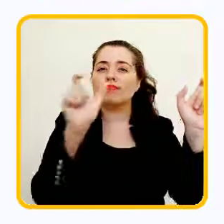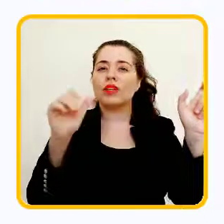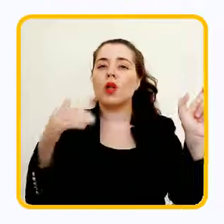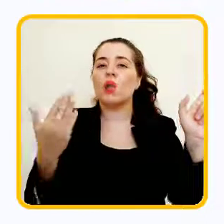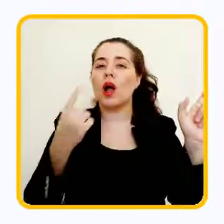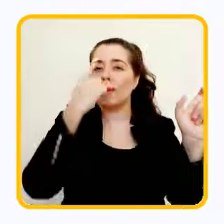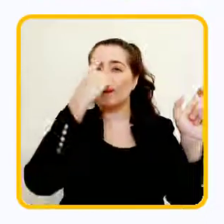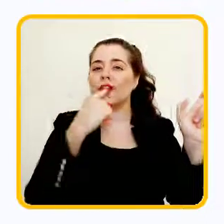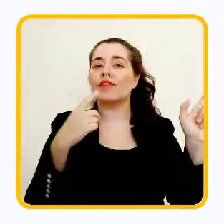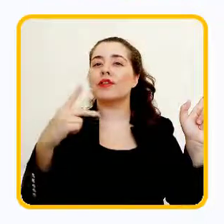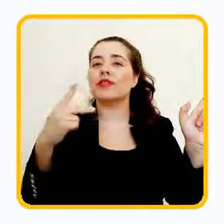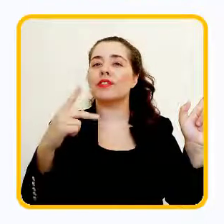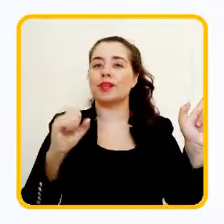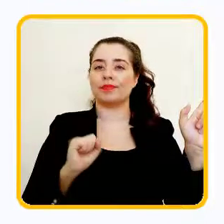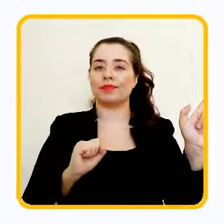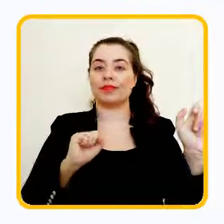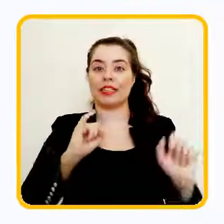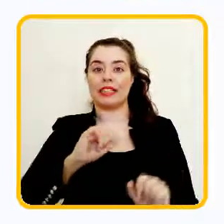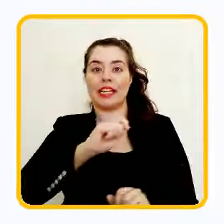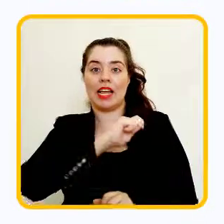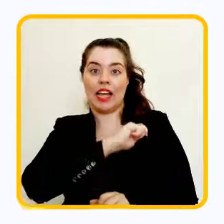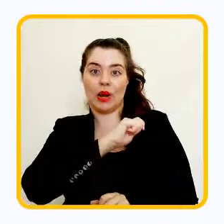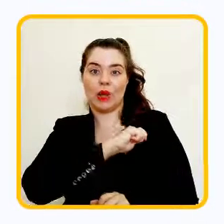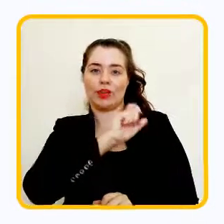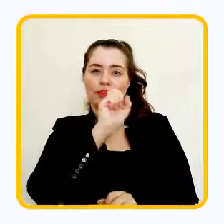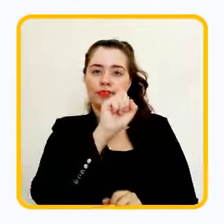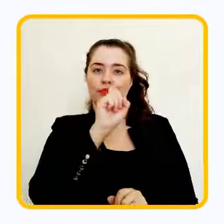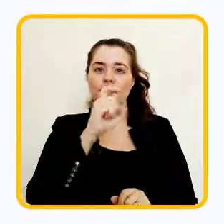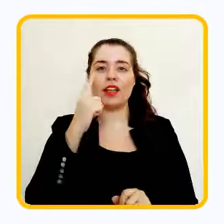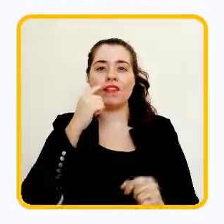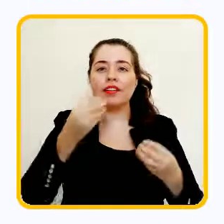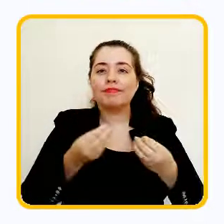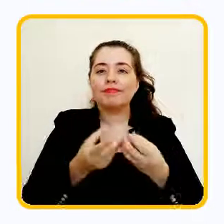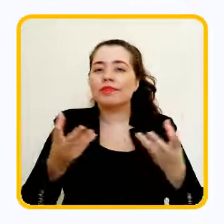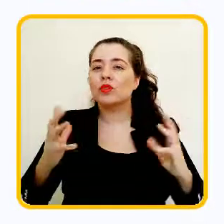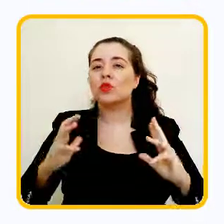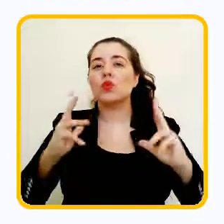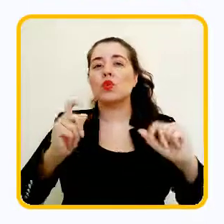perfil. Em Estudante, você verá todos os serviços